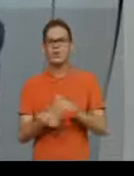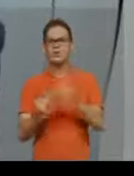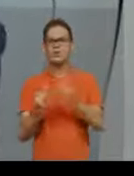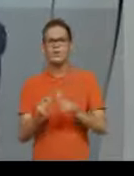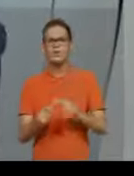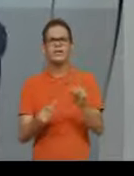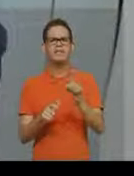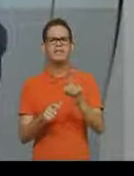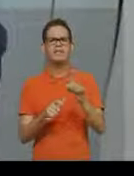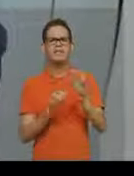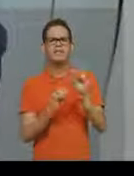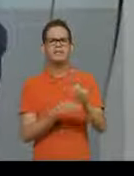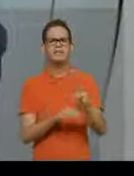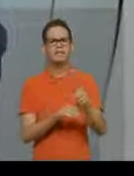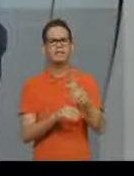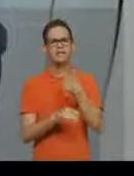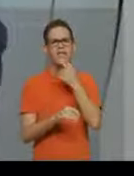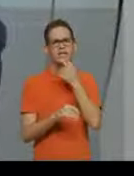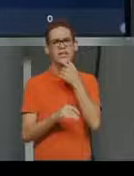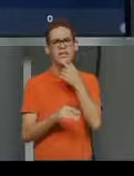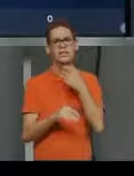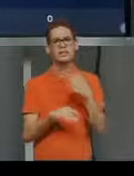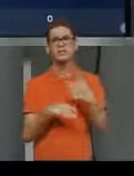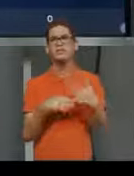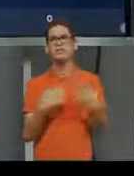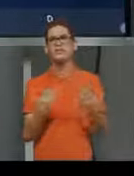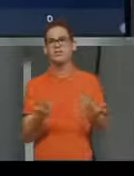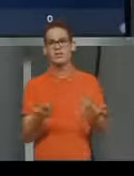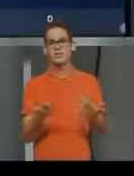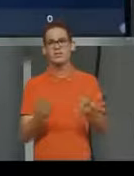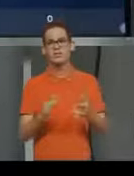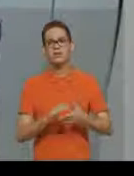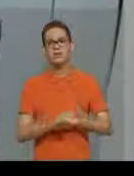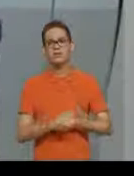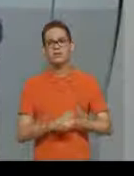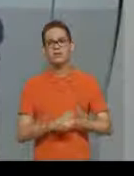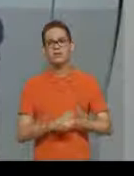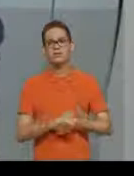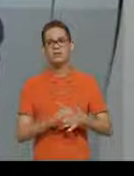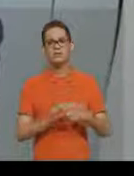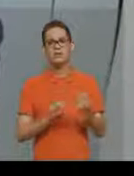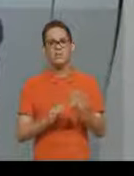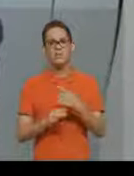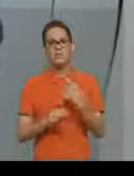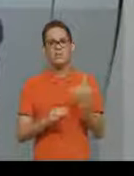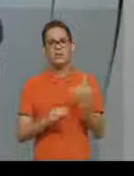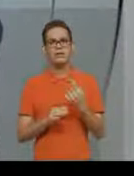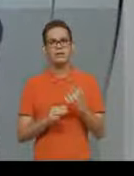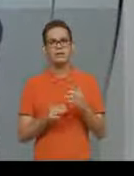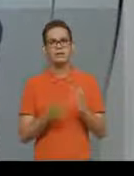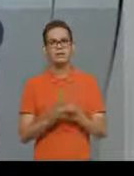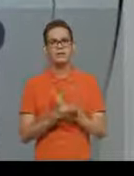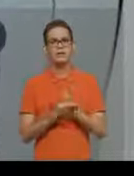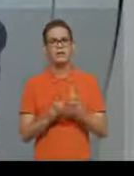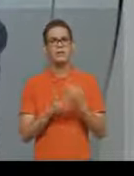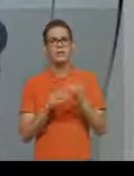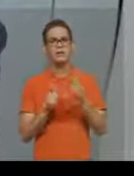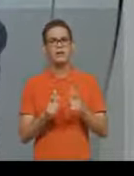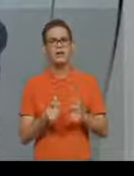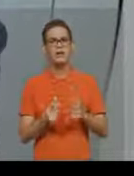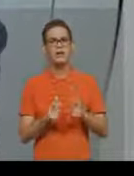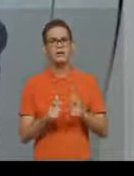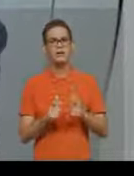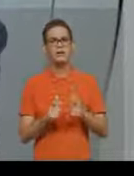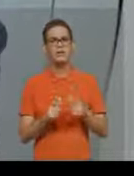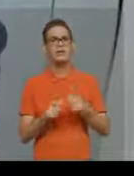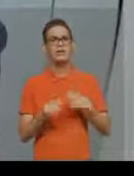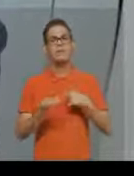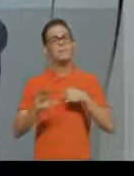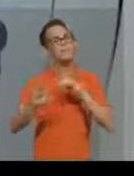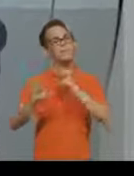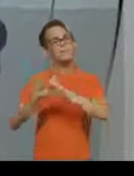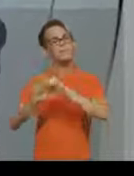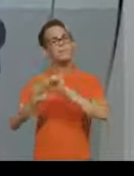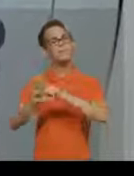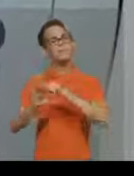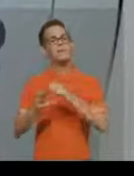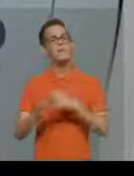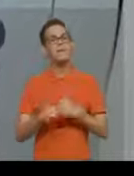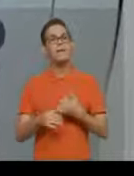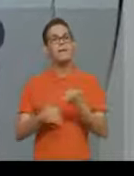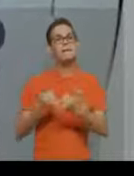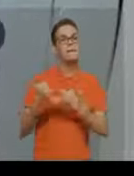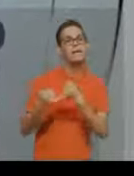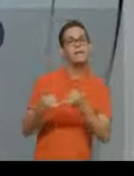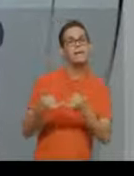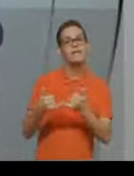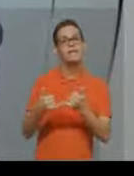não justifica, não. Mas você me falou que em apartamento as pessoas vão de porta em porta, as crianças trick or treat,